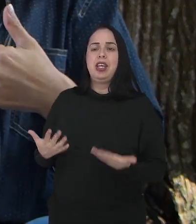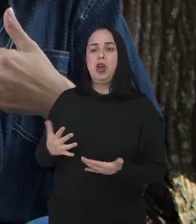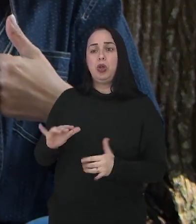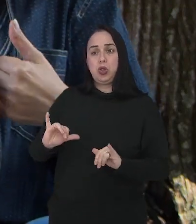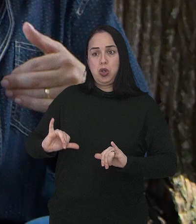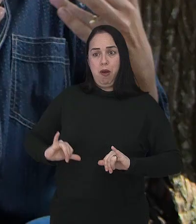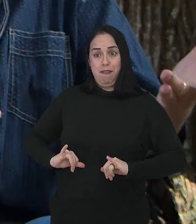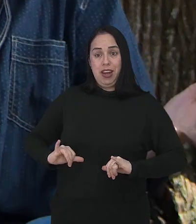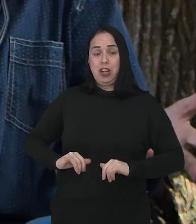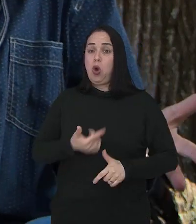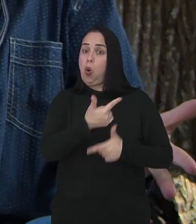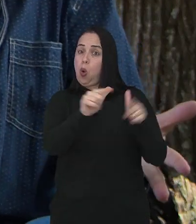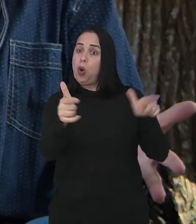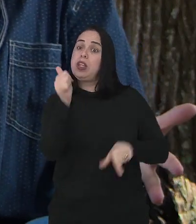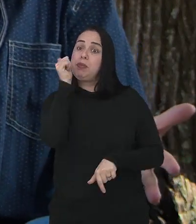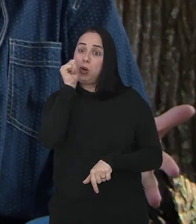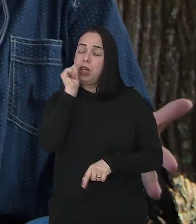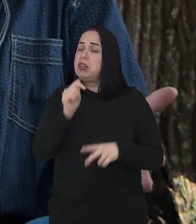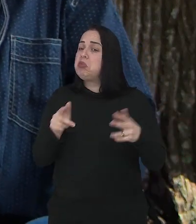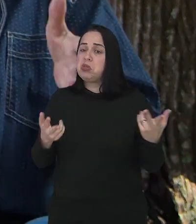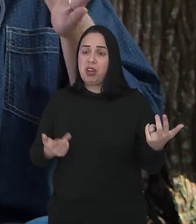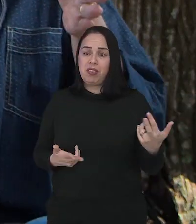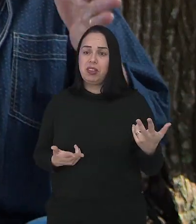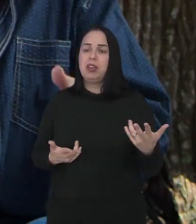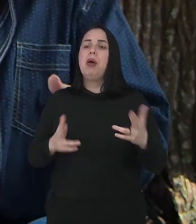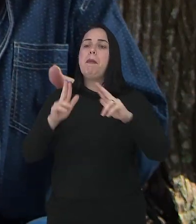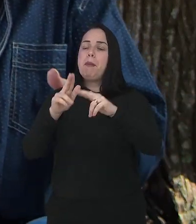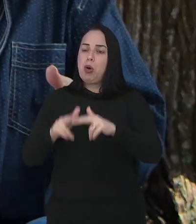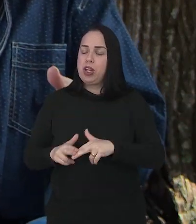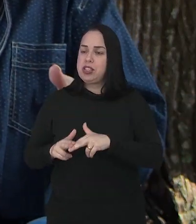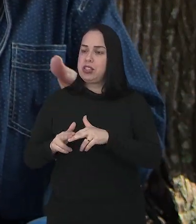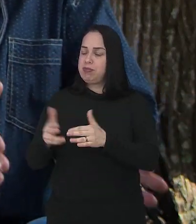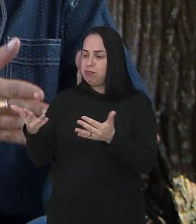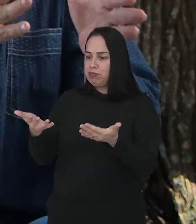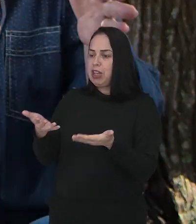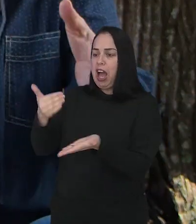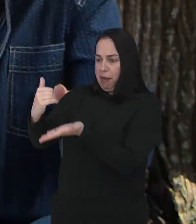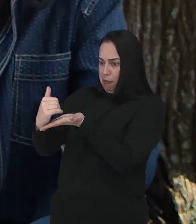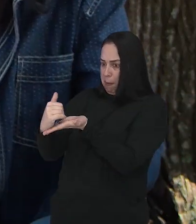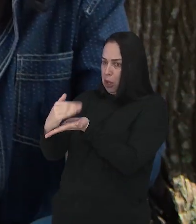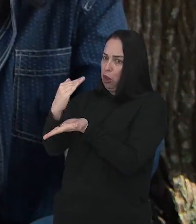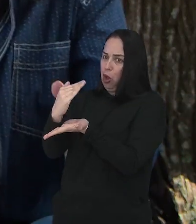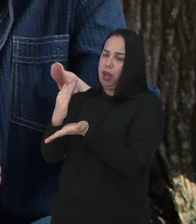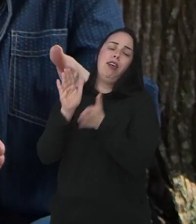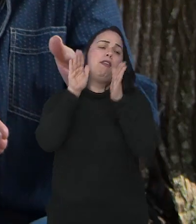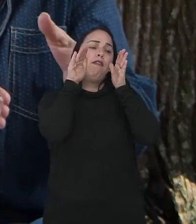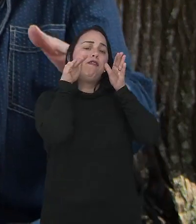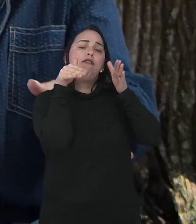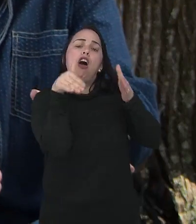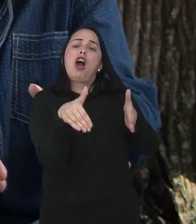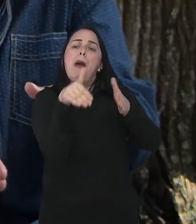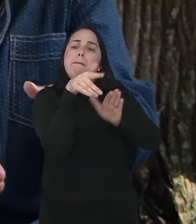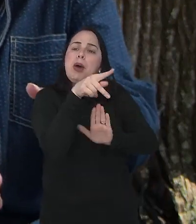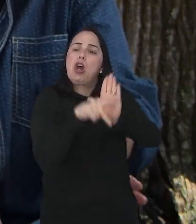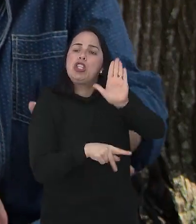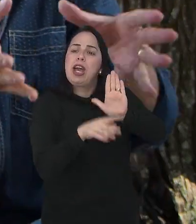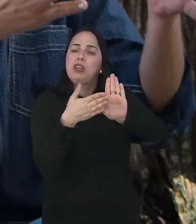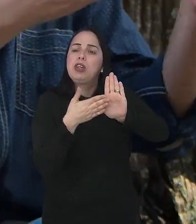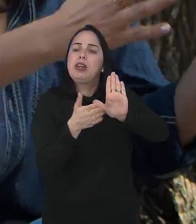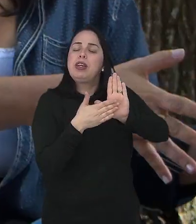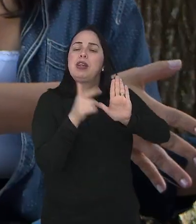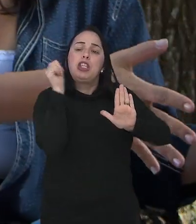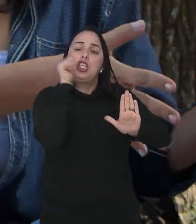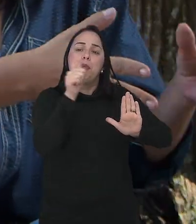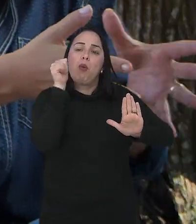estou sofrendo isso, muitas mulheres sofrem também. Então eu vou colocar toda essa energia que eu estava colocando ali nessa associação,